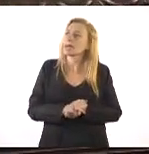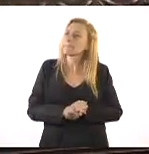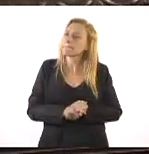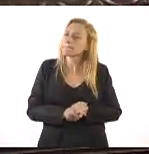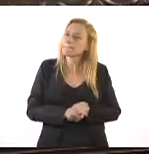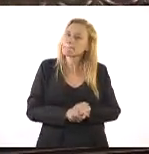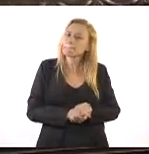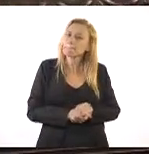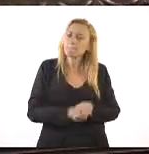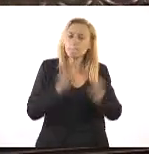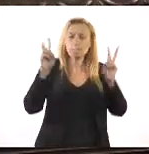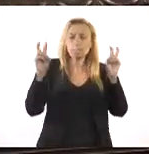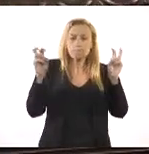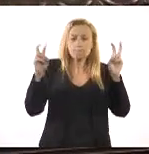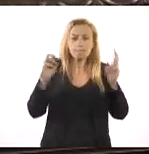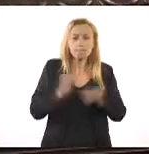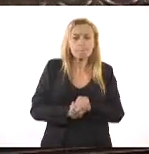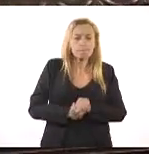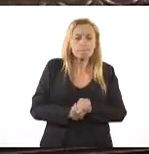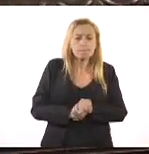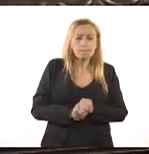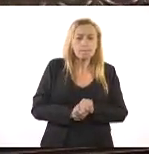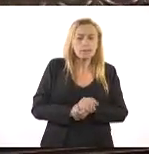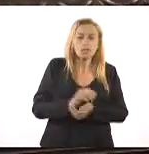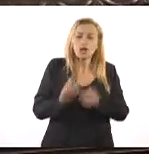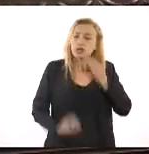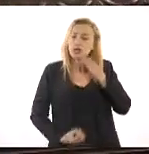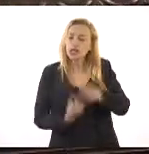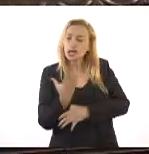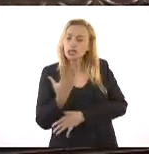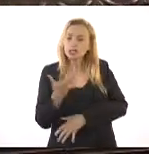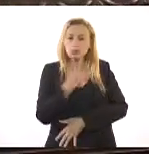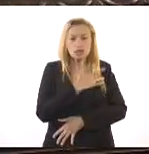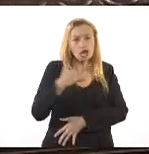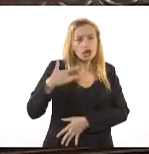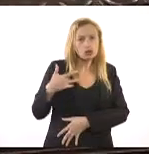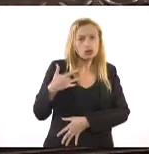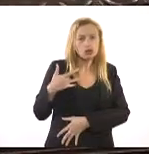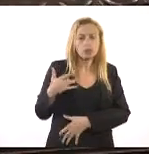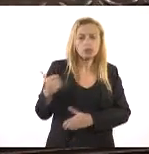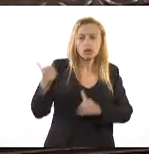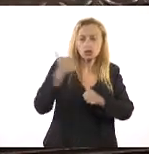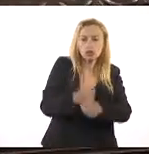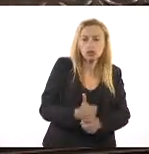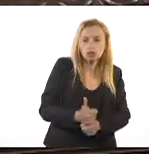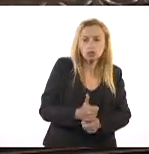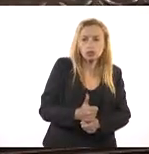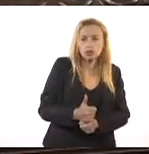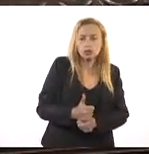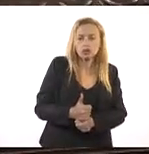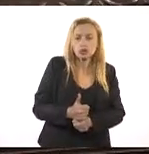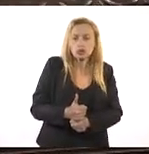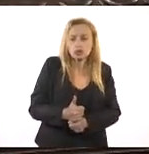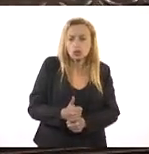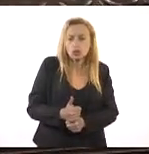sobre a colocação de uma Fundação Saúde para assumir unidades